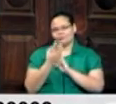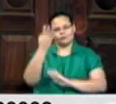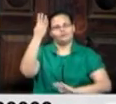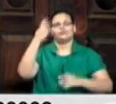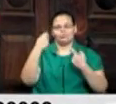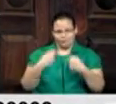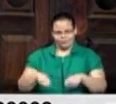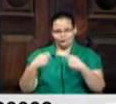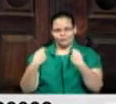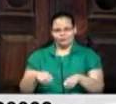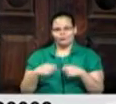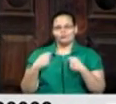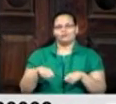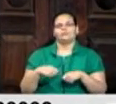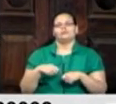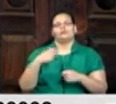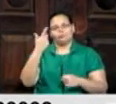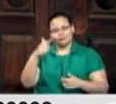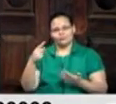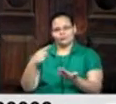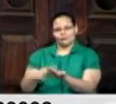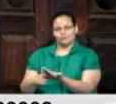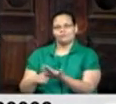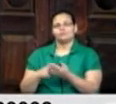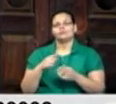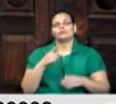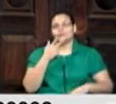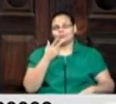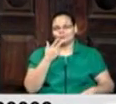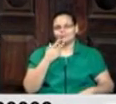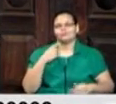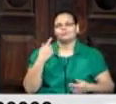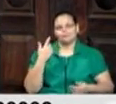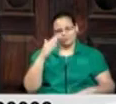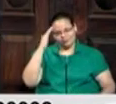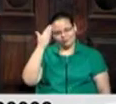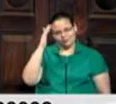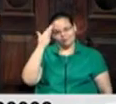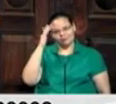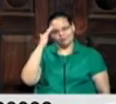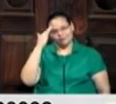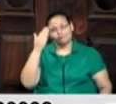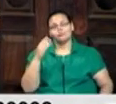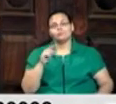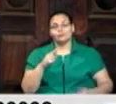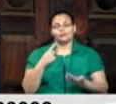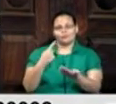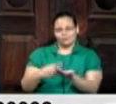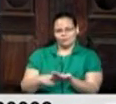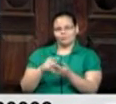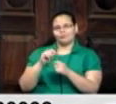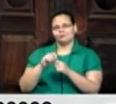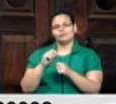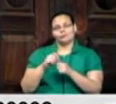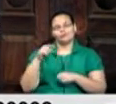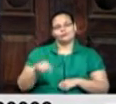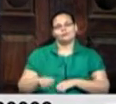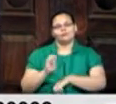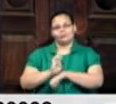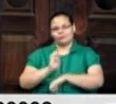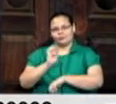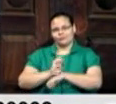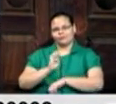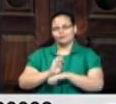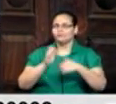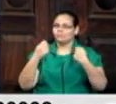é necessário repactuar. E quando eu falo aqui, entendendo que esse acordo foi feito em nome do Estado, isso precisa